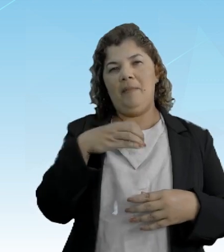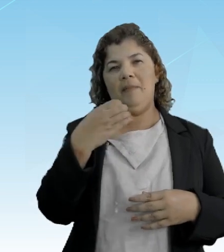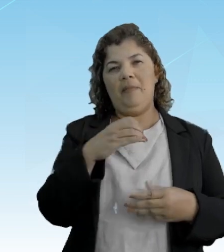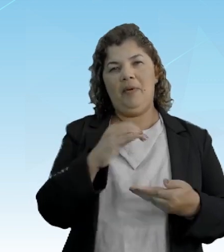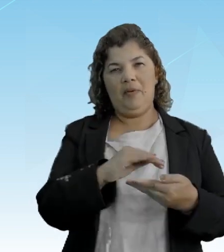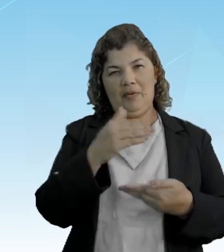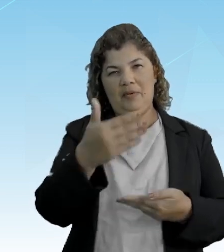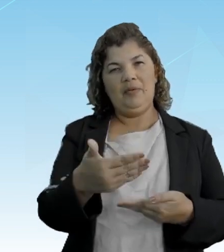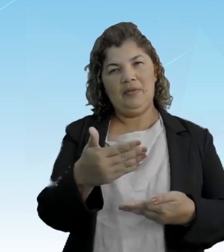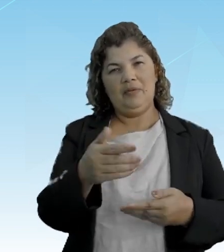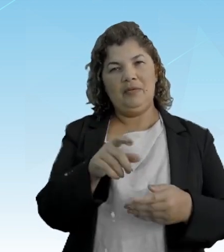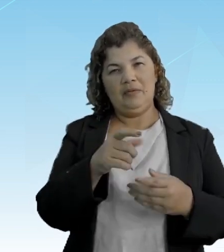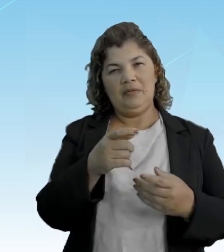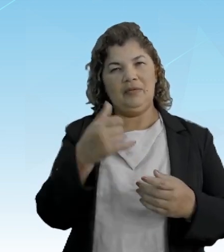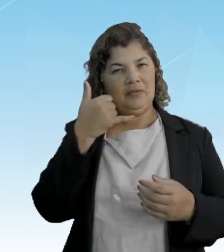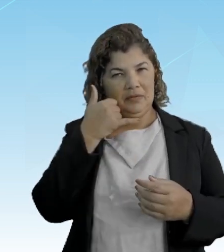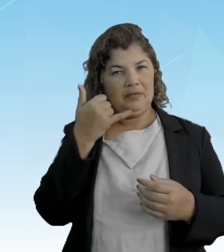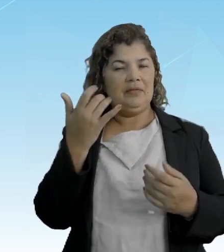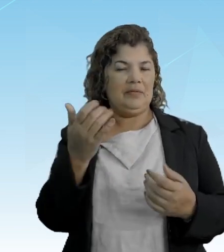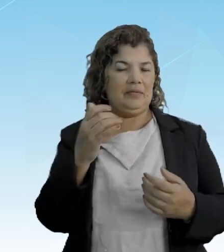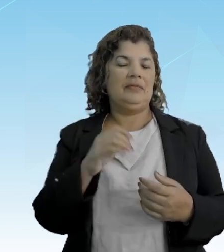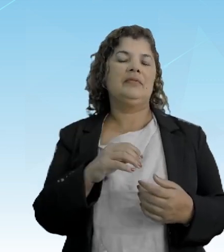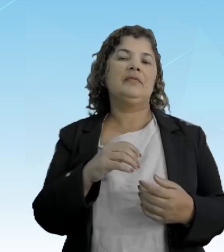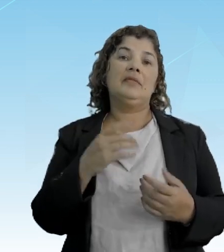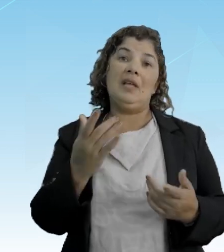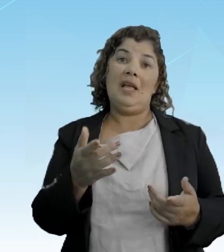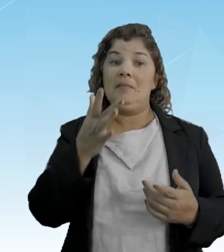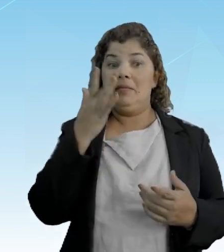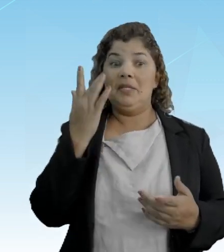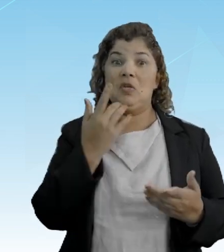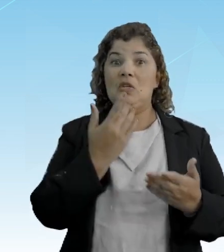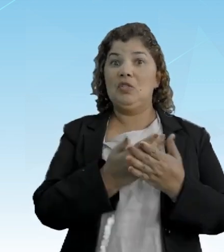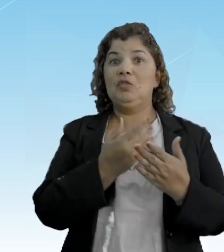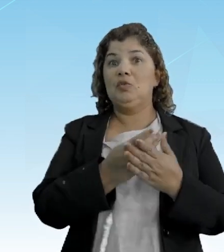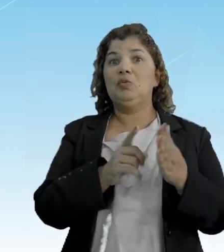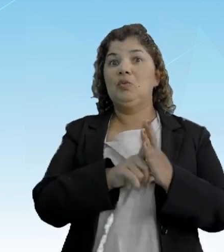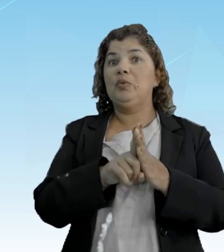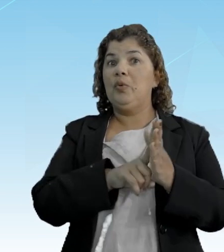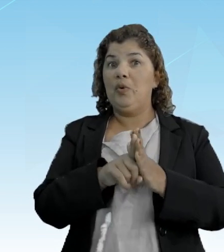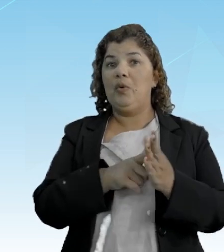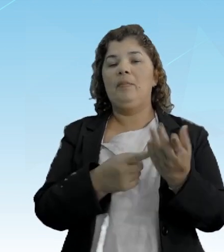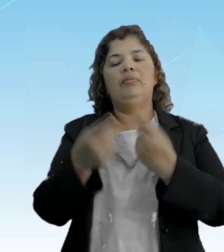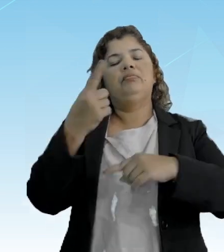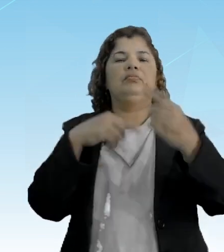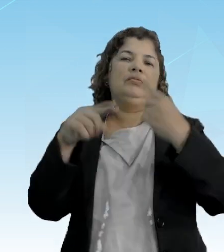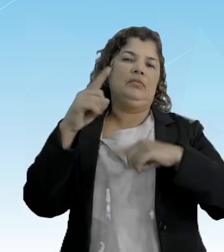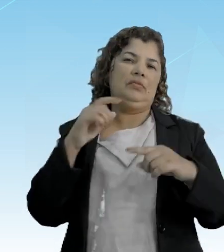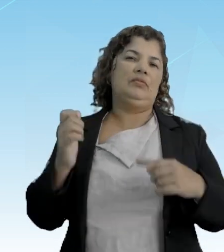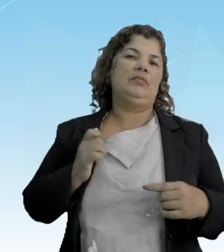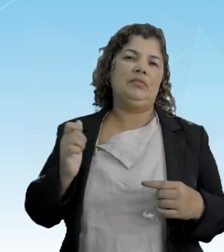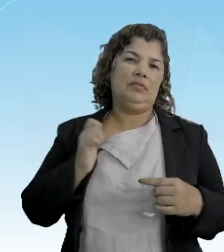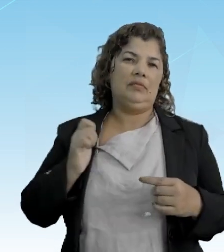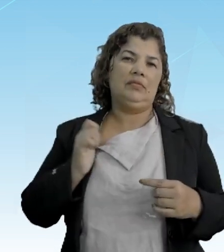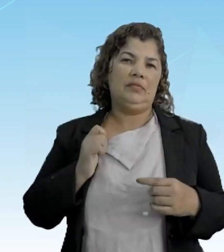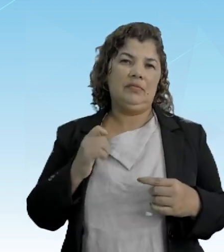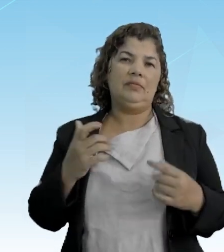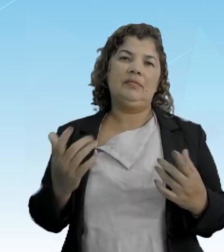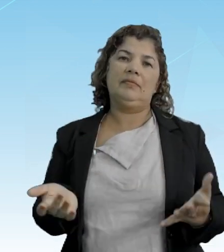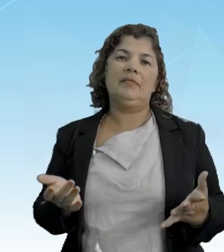Mas essas são casos de pessoas que estudam e olham as oportunidades. É interessante uma coisa,